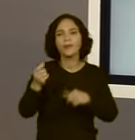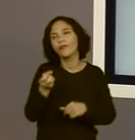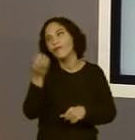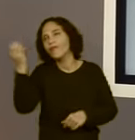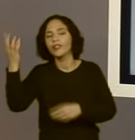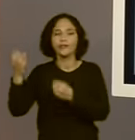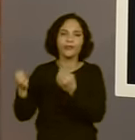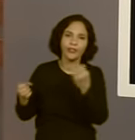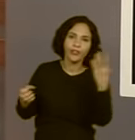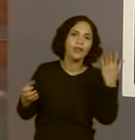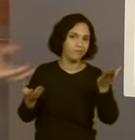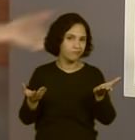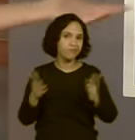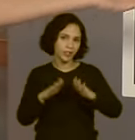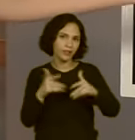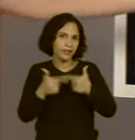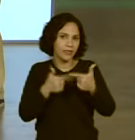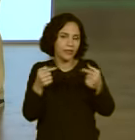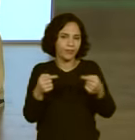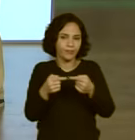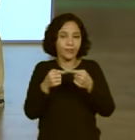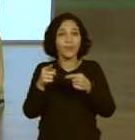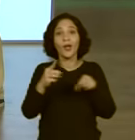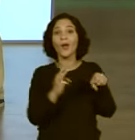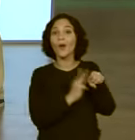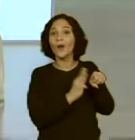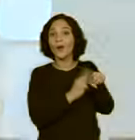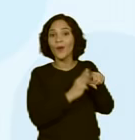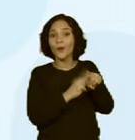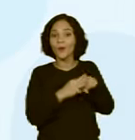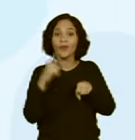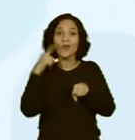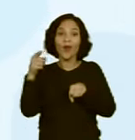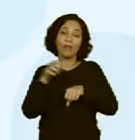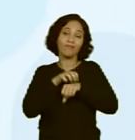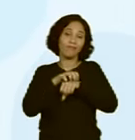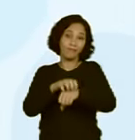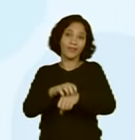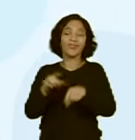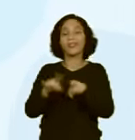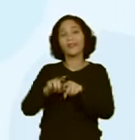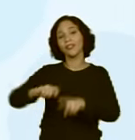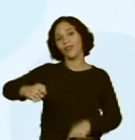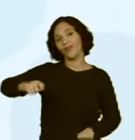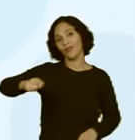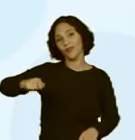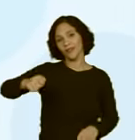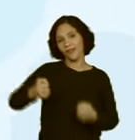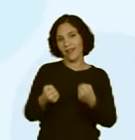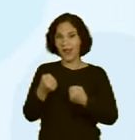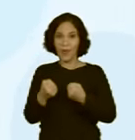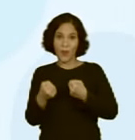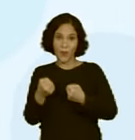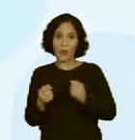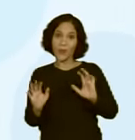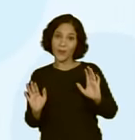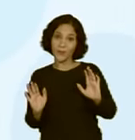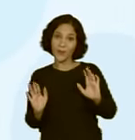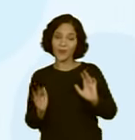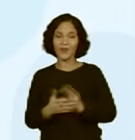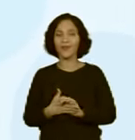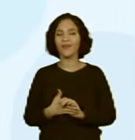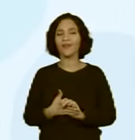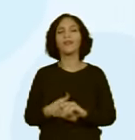gente que precisa viajar para trabalhar, né? A Kombi aqui representando o veículo e uma chave de um carrão, Isso.